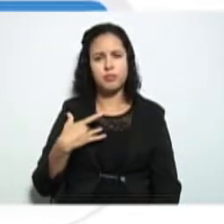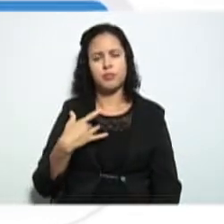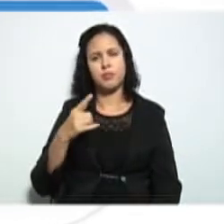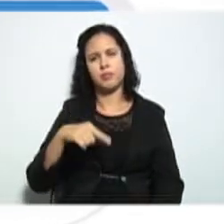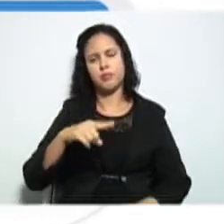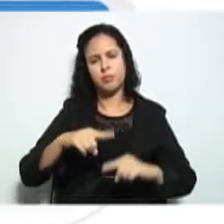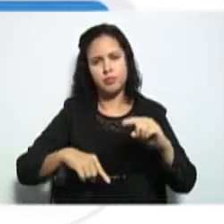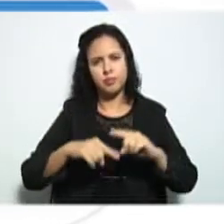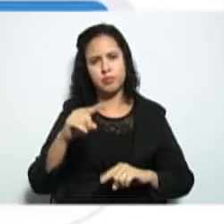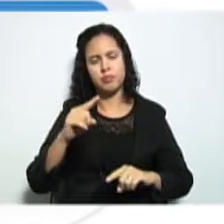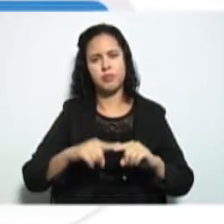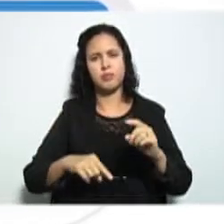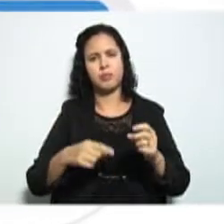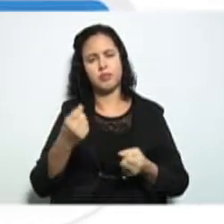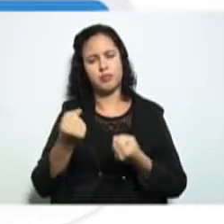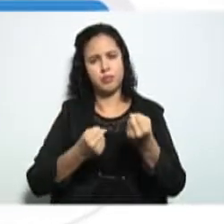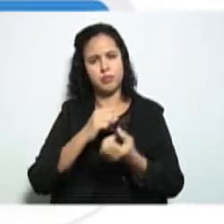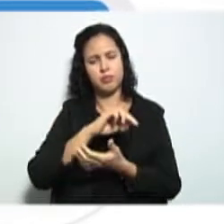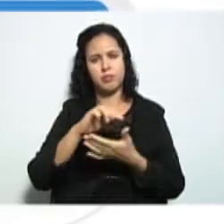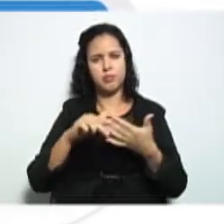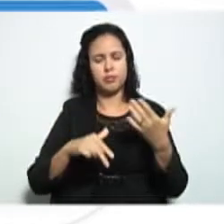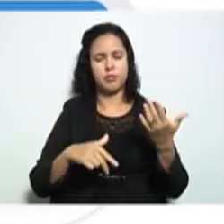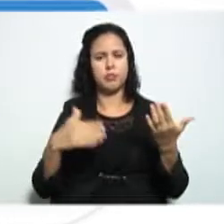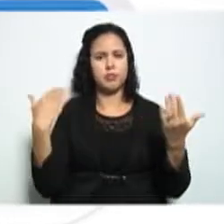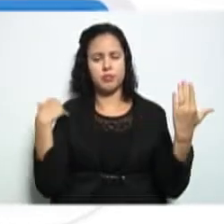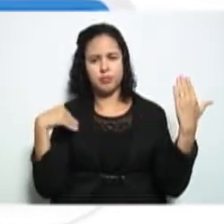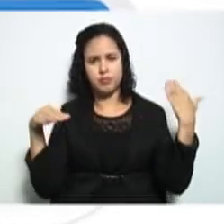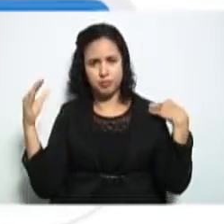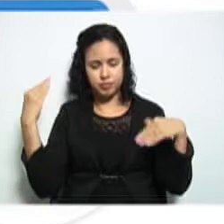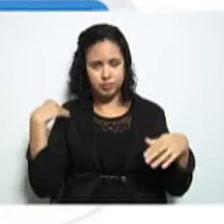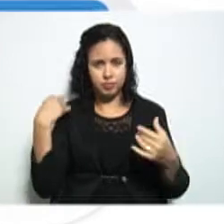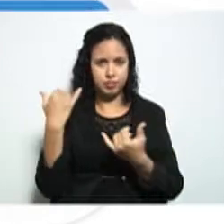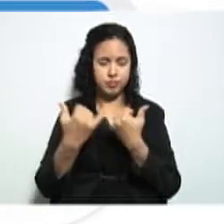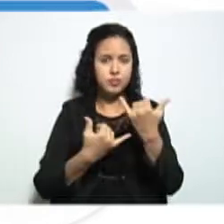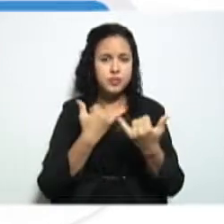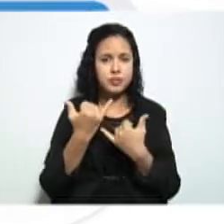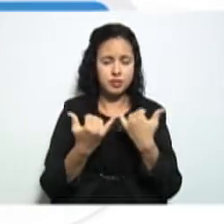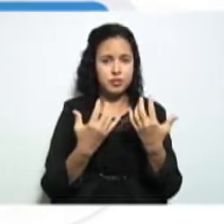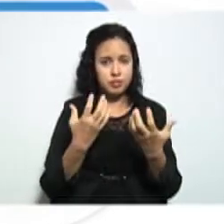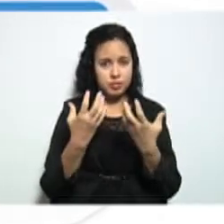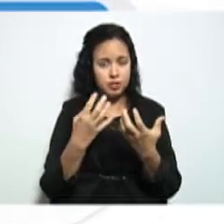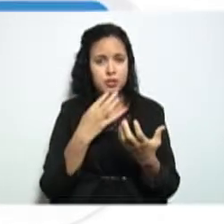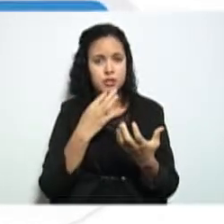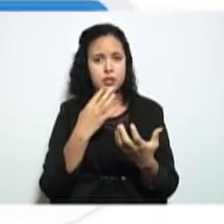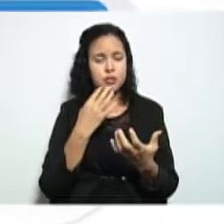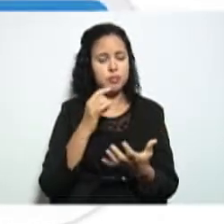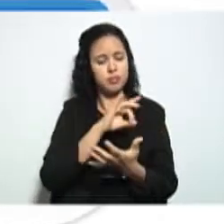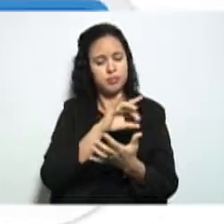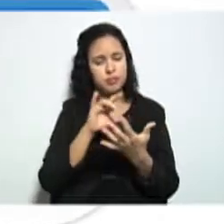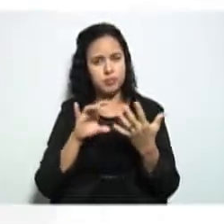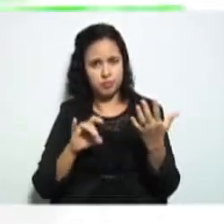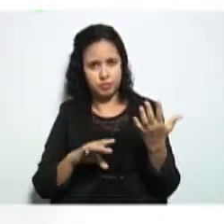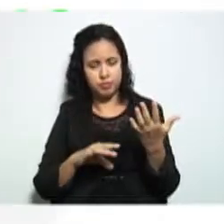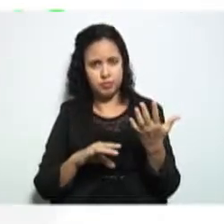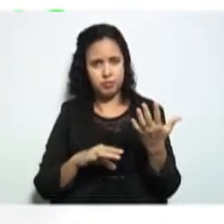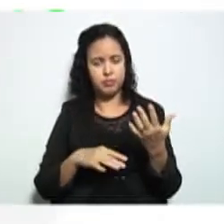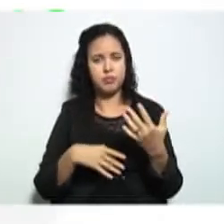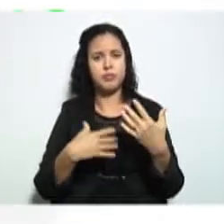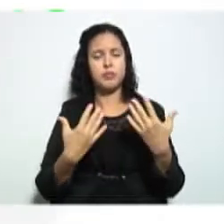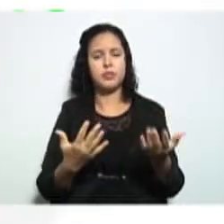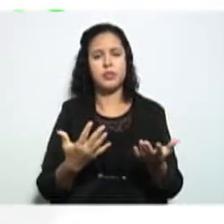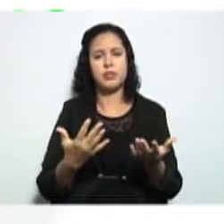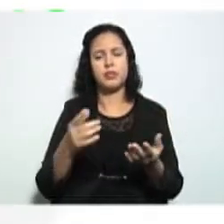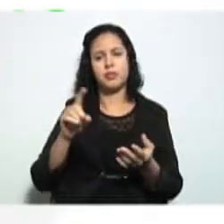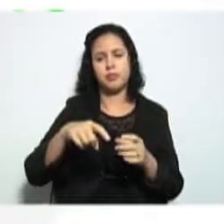produção, transporte, turismo e lazer. Quer conhecer melhor cada uma delas?